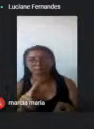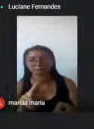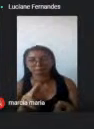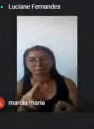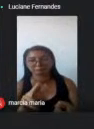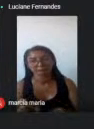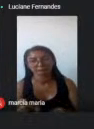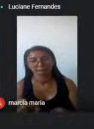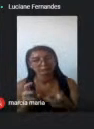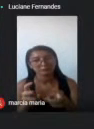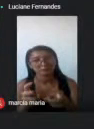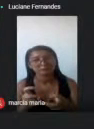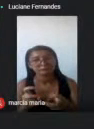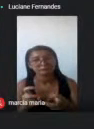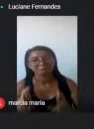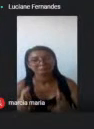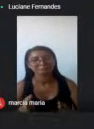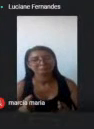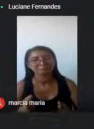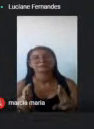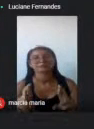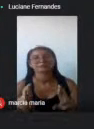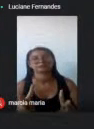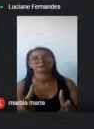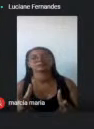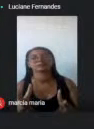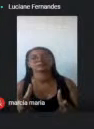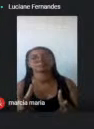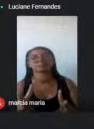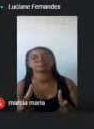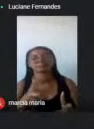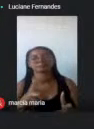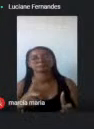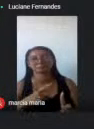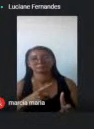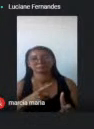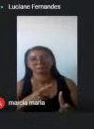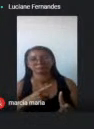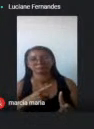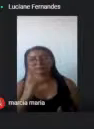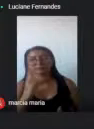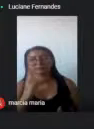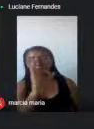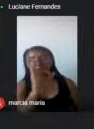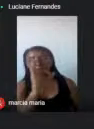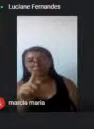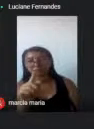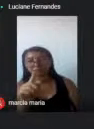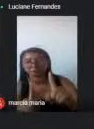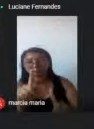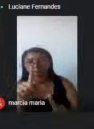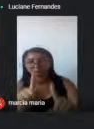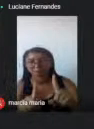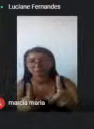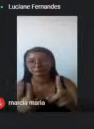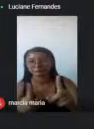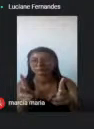a diferença do número de casos de sífilis na população masculina com relação à feminina. Quando a gente